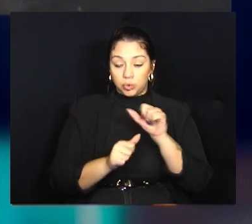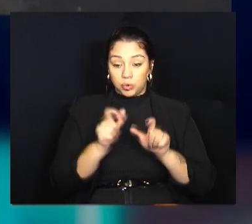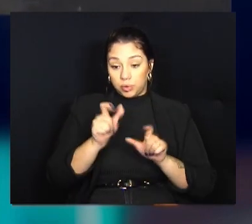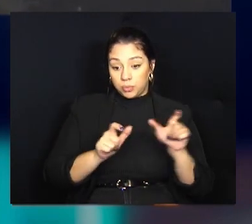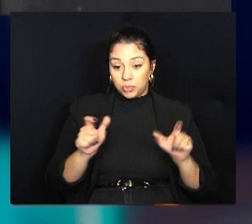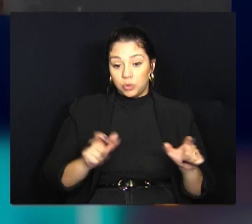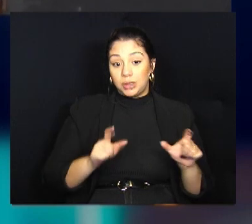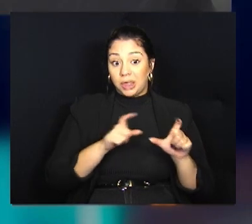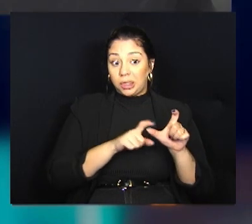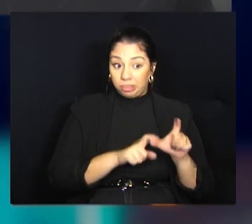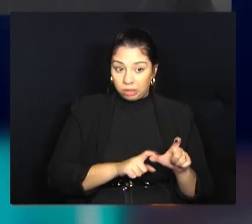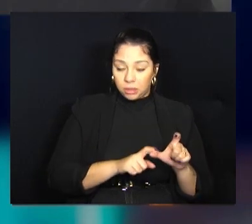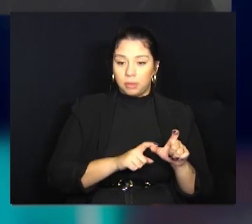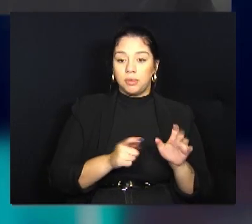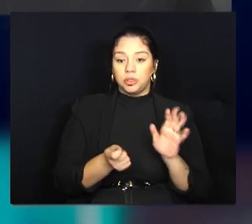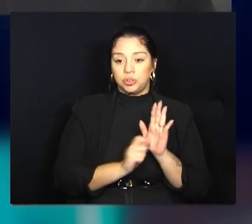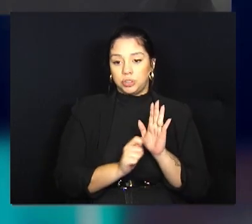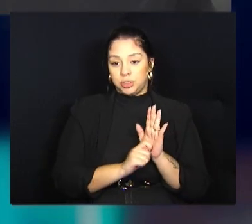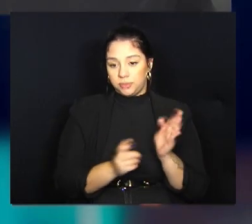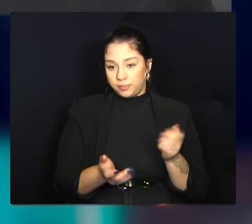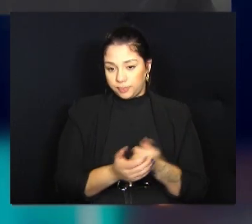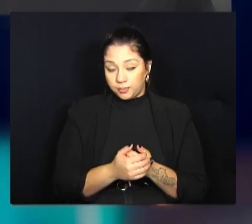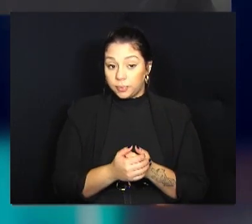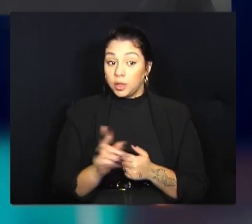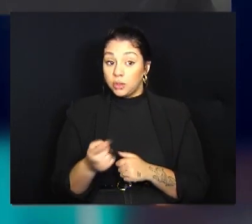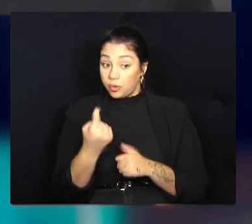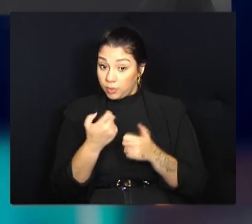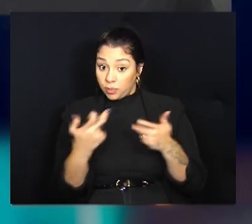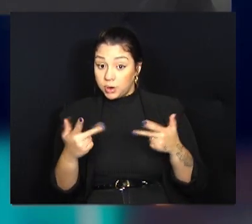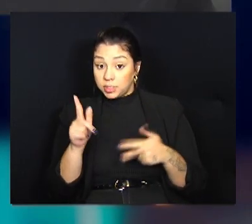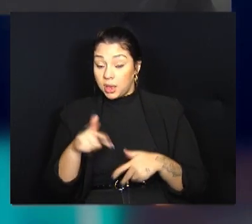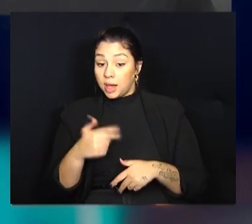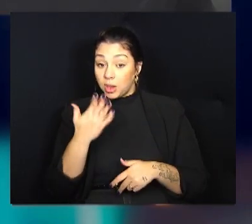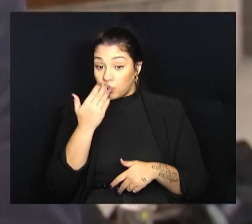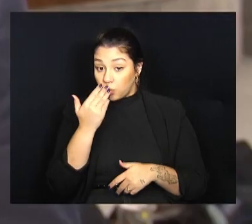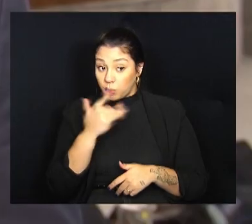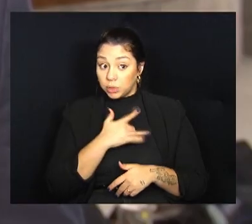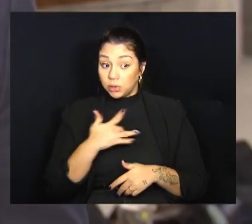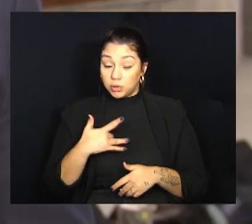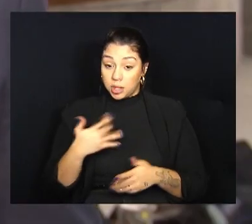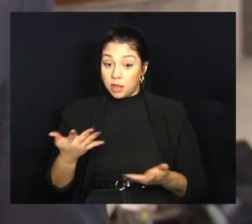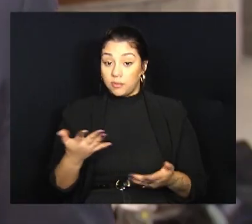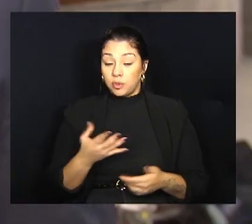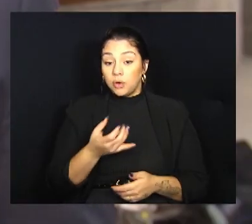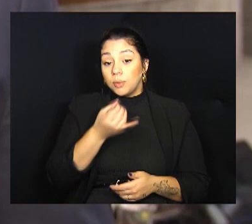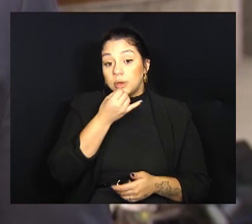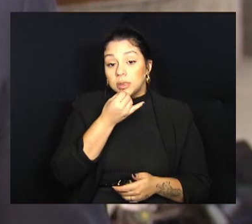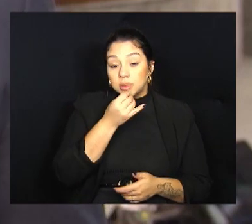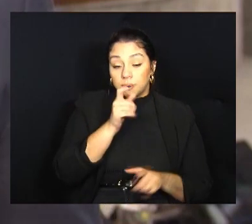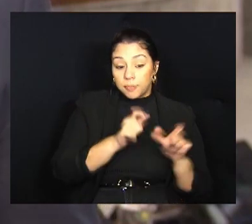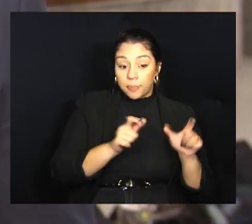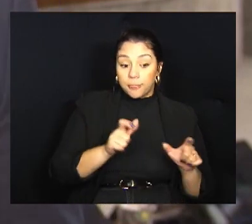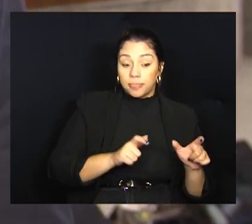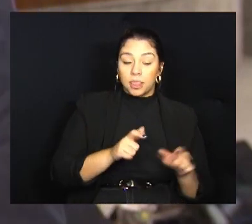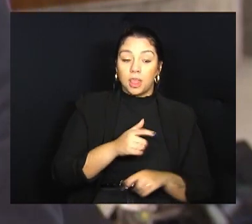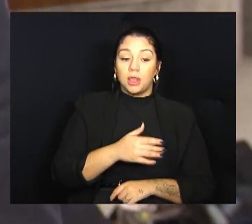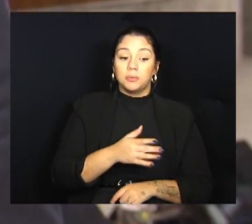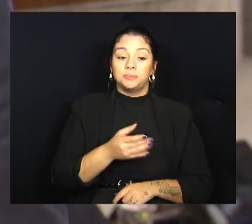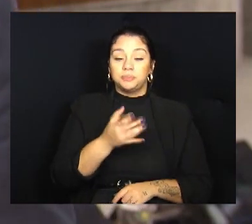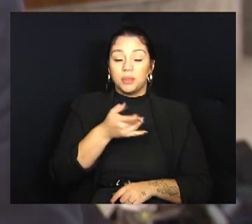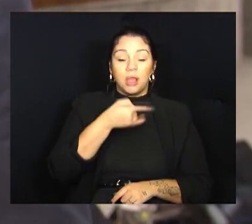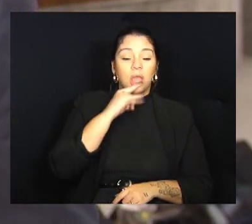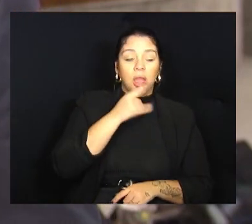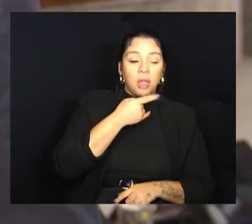químico. E uma delas é a questão da alimentação saudável. Por exemplo, um dependente de álcool, um portador da doença